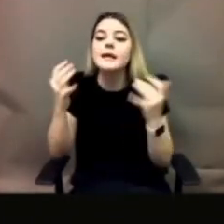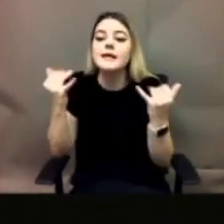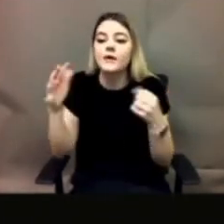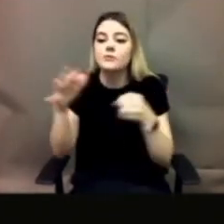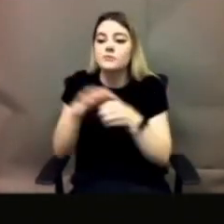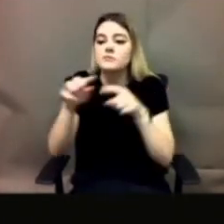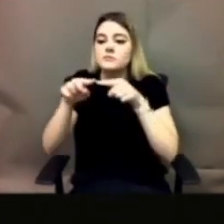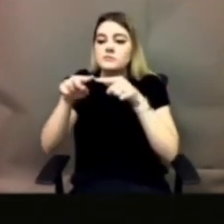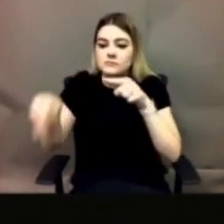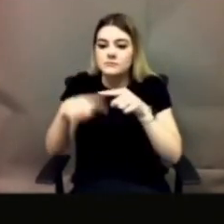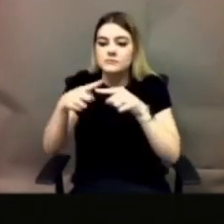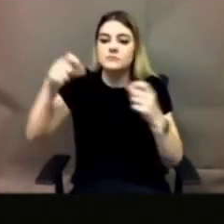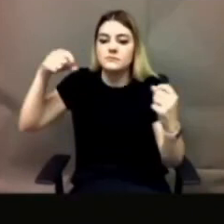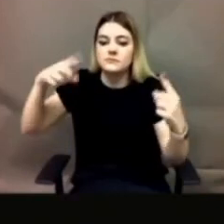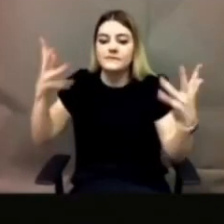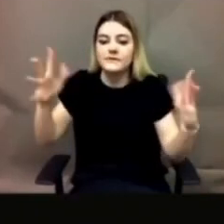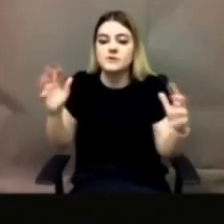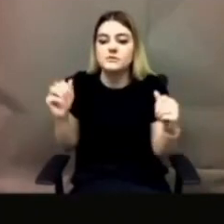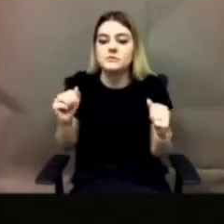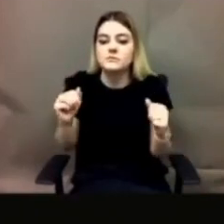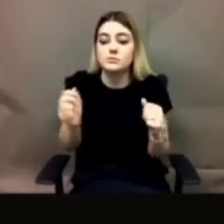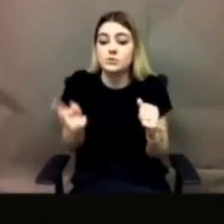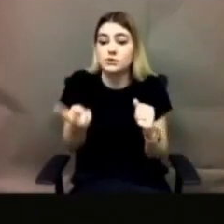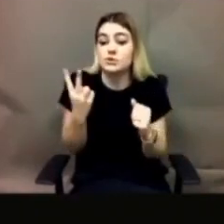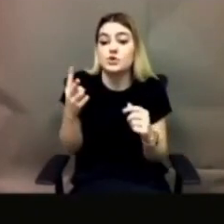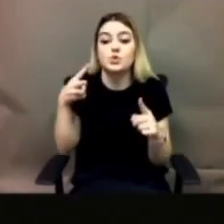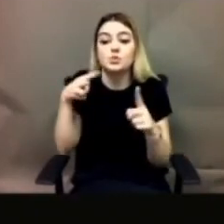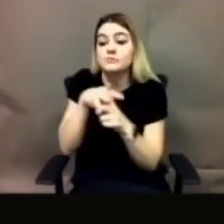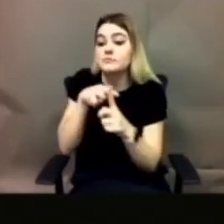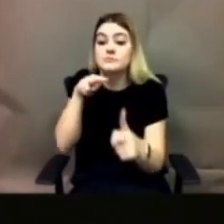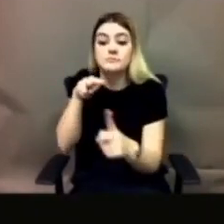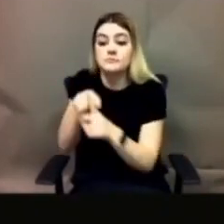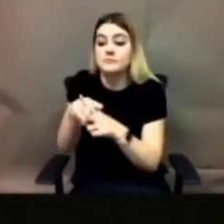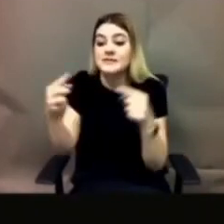consigo concluir. Fechar o circuito com esses dois clipes.